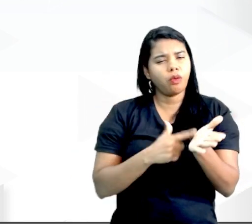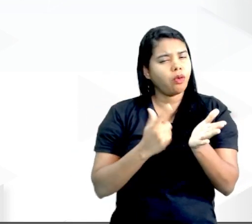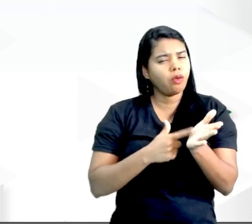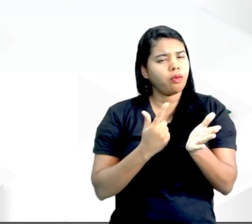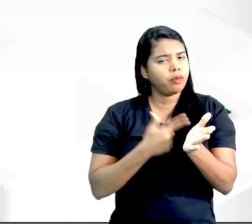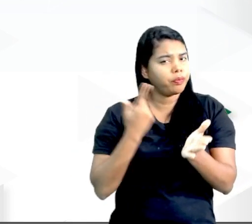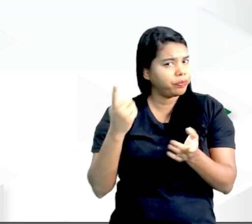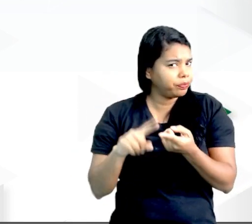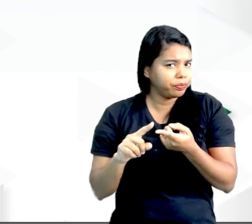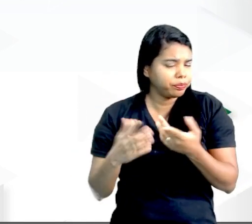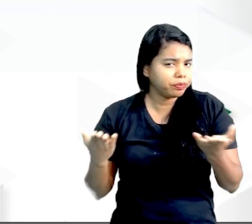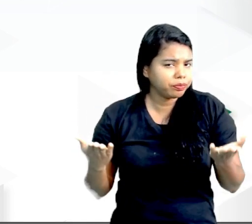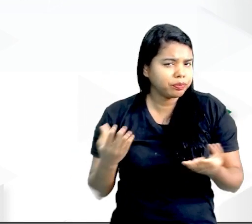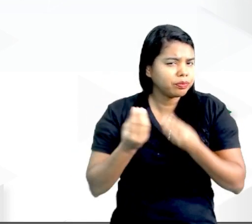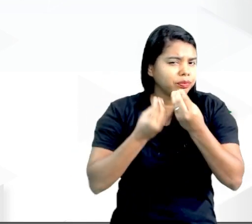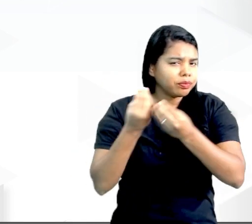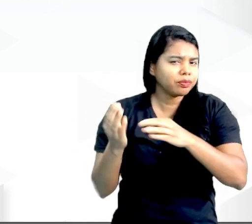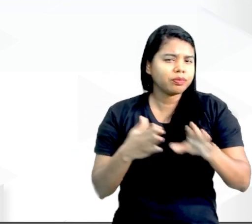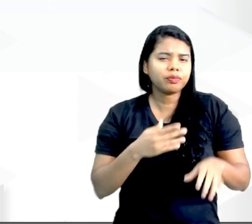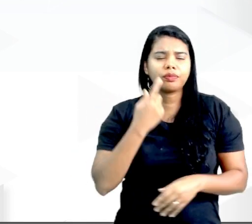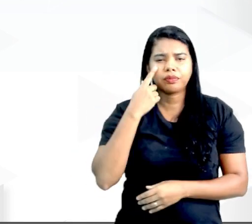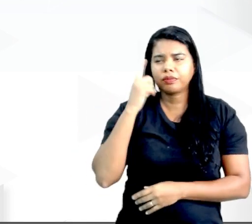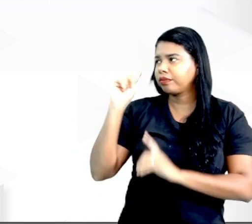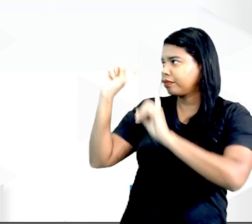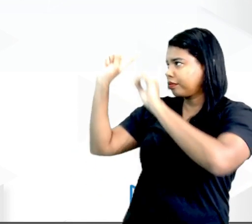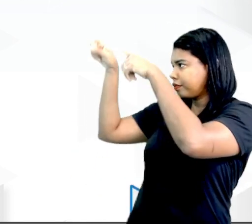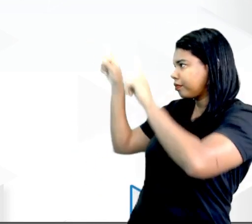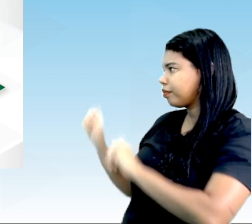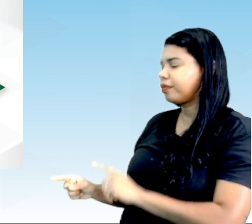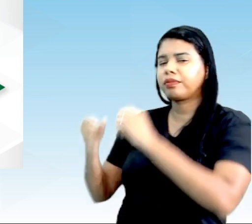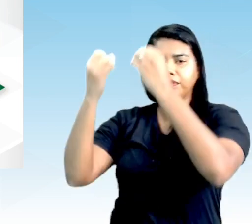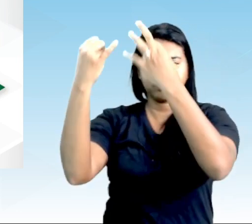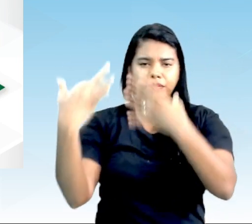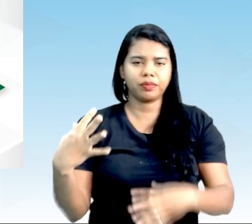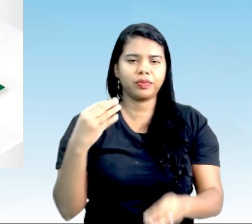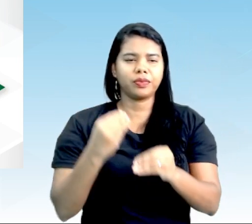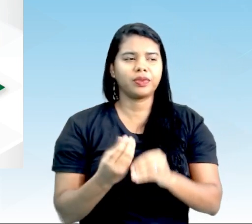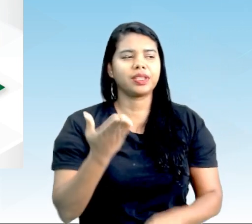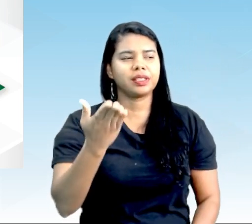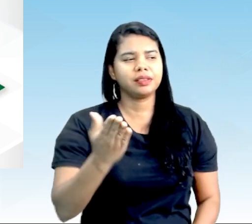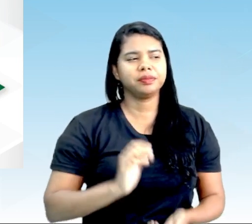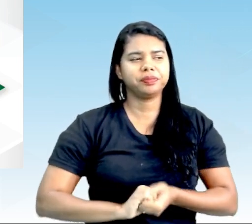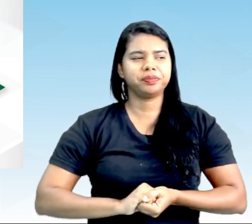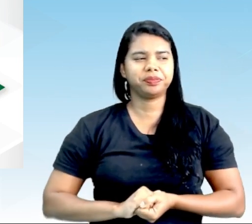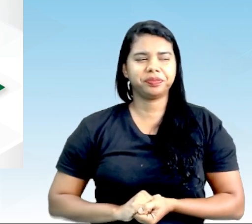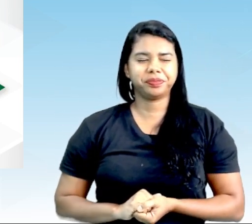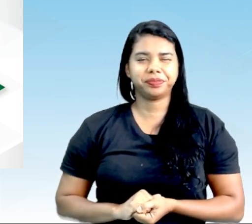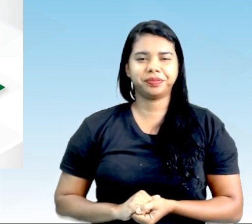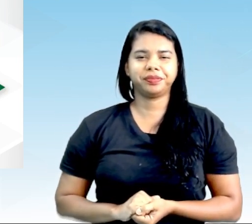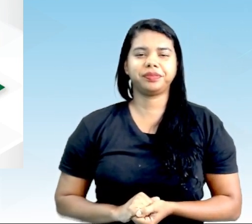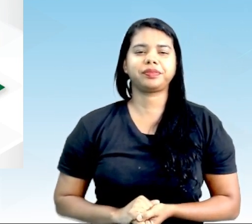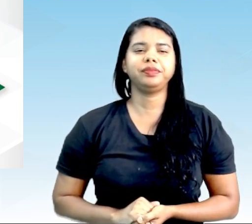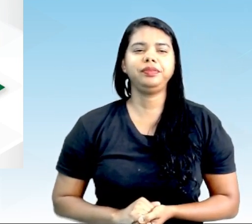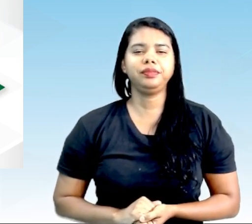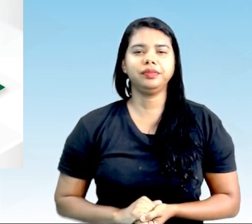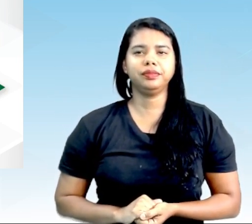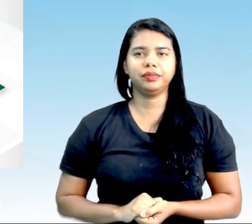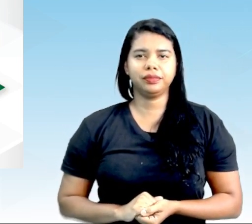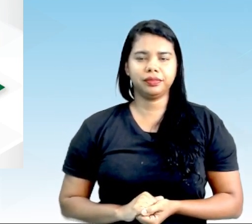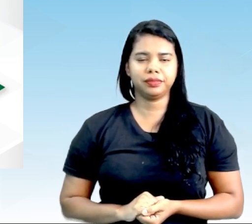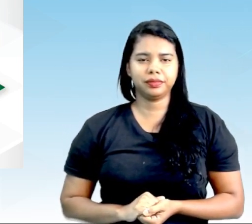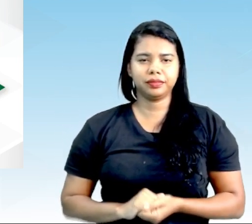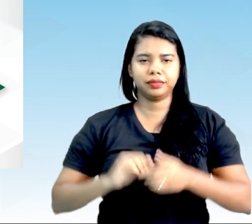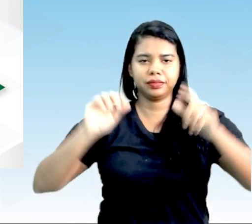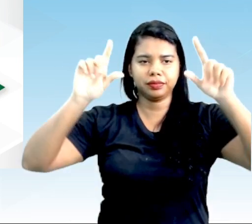Por polegada. Mas você sabe como? Traz aqui, Manuel, que eu vou te explicar. Para você não se perder. Obrigado, Manuel. Veja.